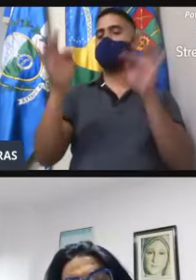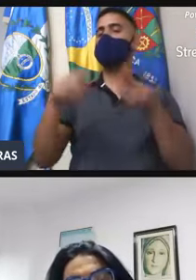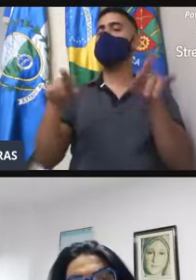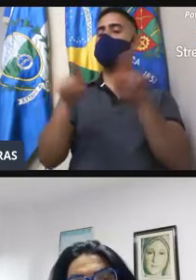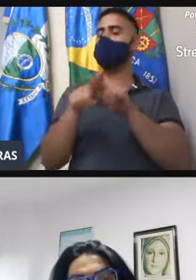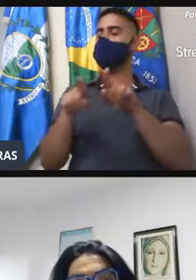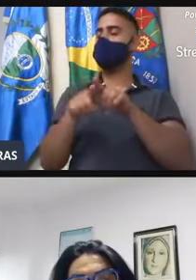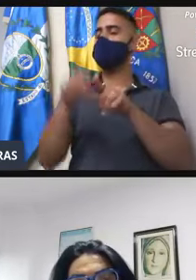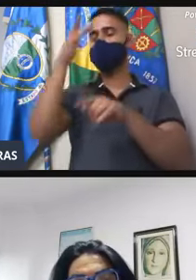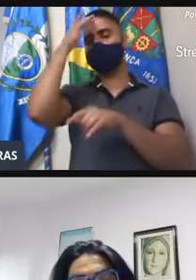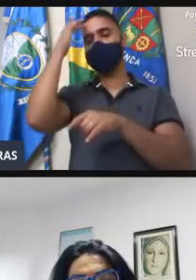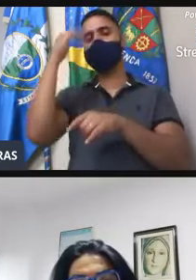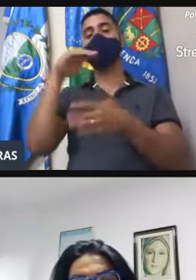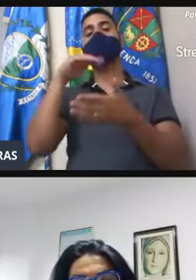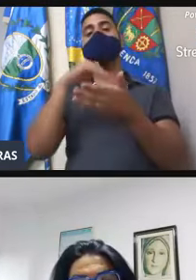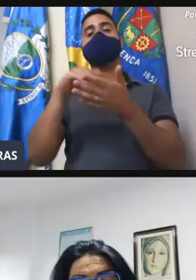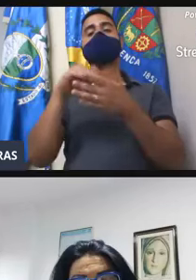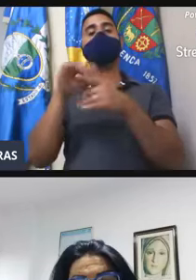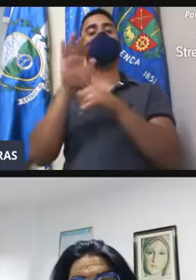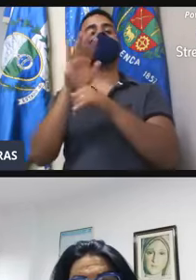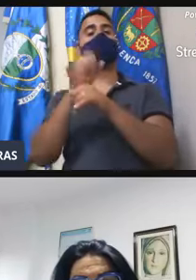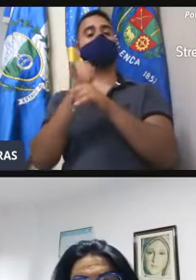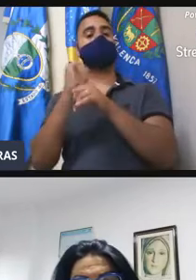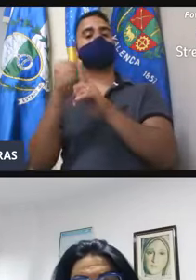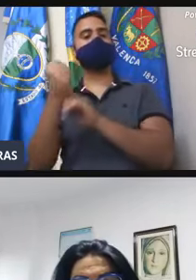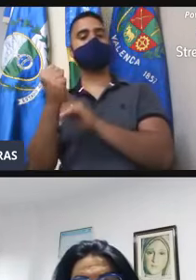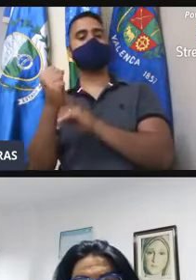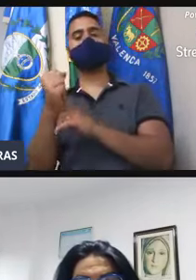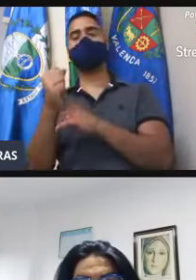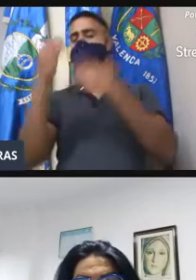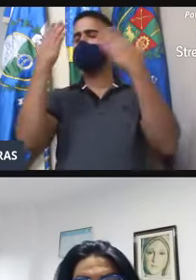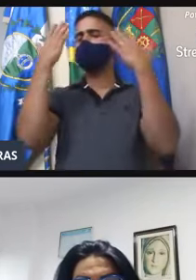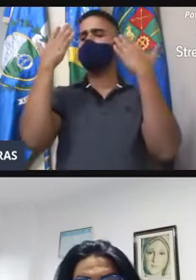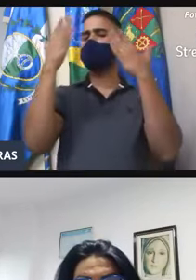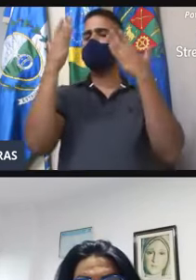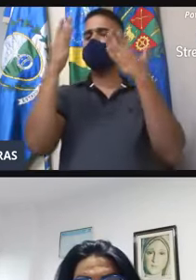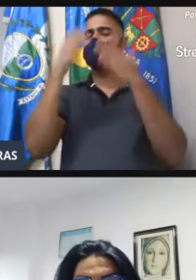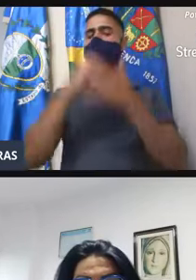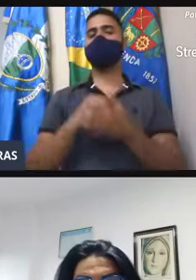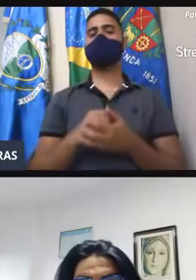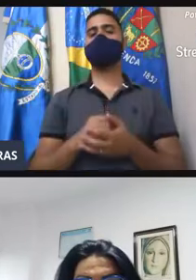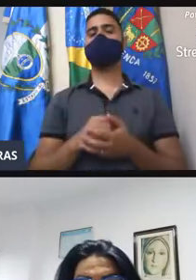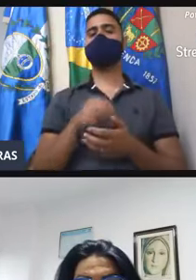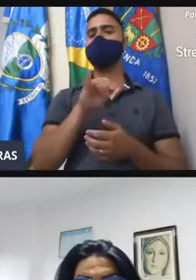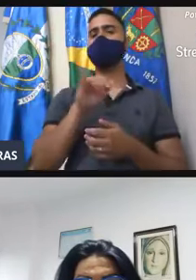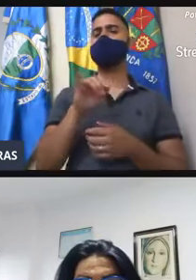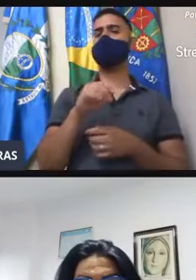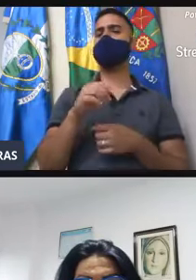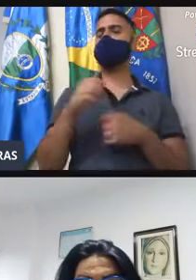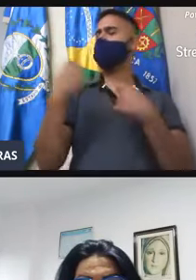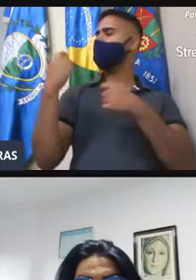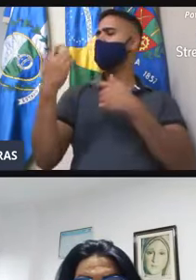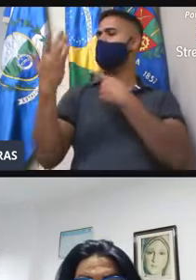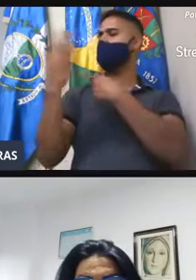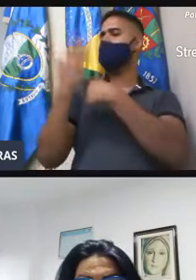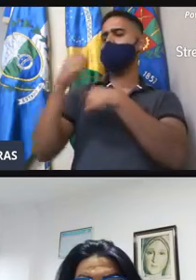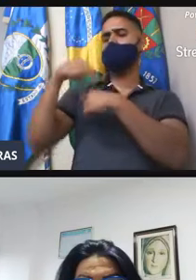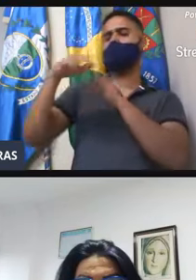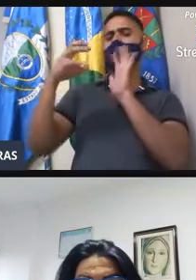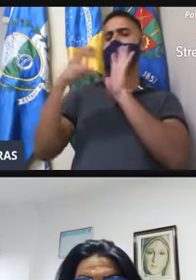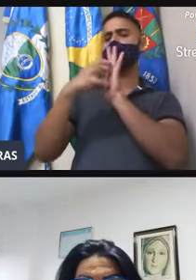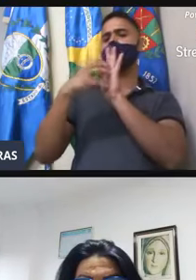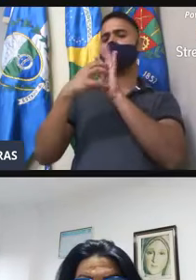sim, na Secretaria de Ação Social do nosso município. Parabéns, que a senhora puder contar com essa Câmara que